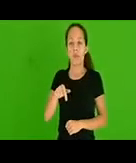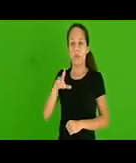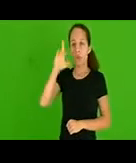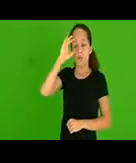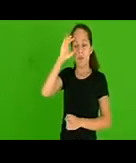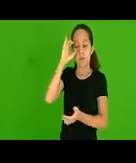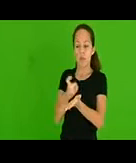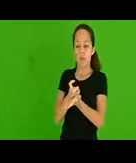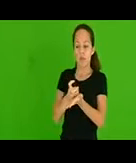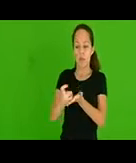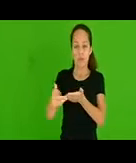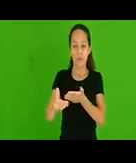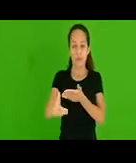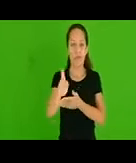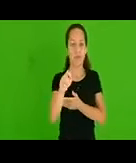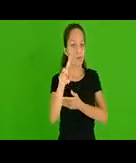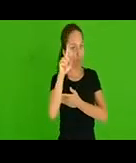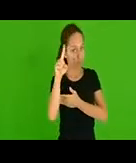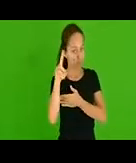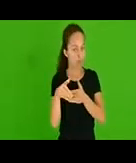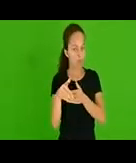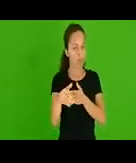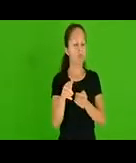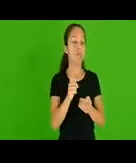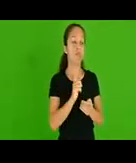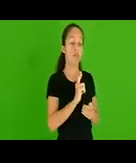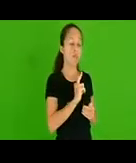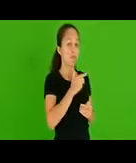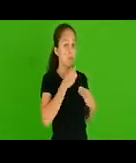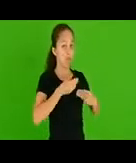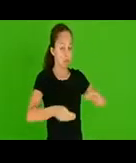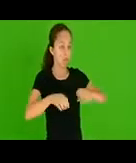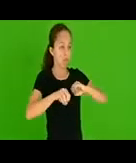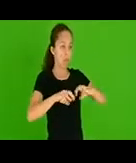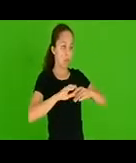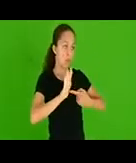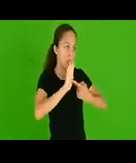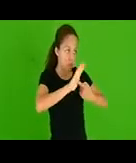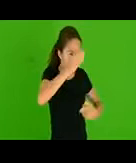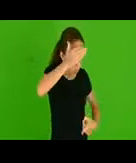ao presidente Michel Temer uma exposição de motivos falando da necessidade de